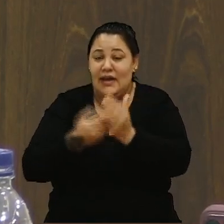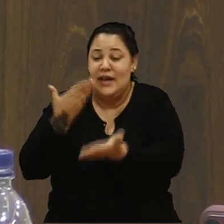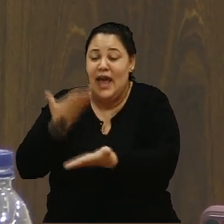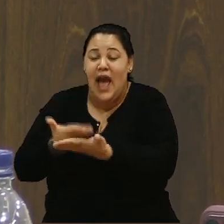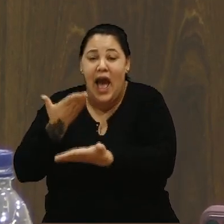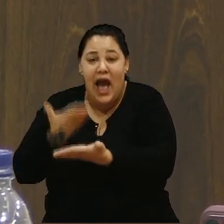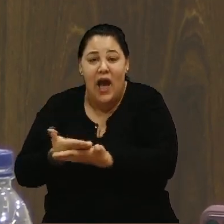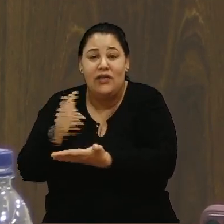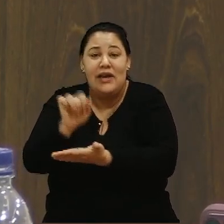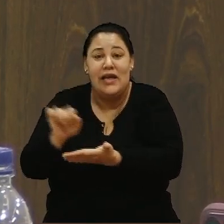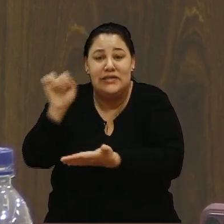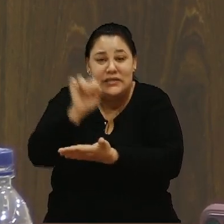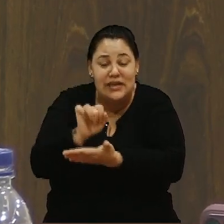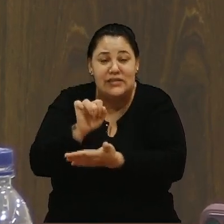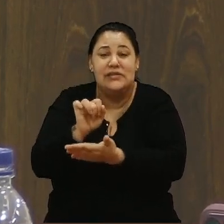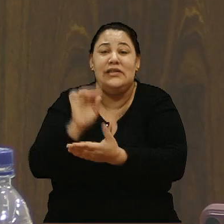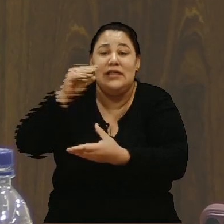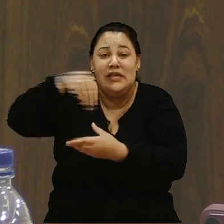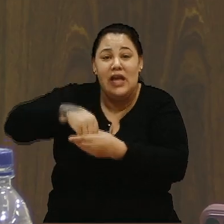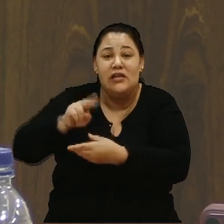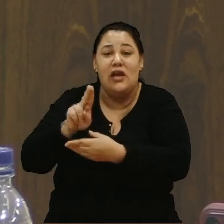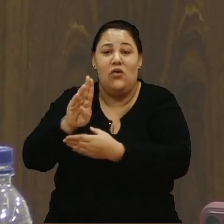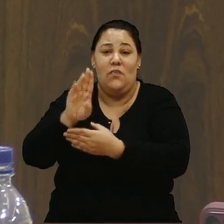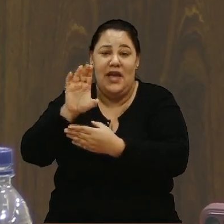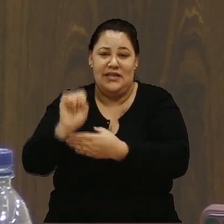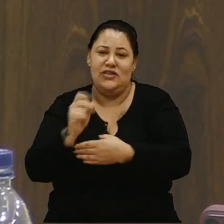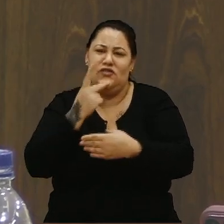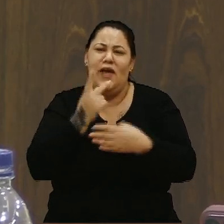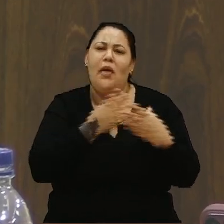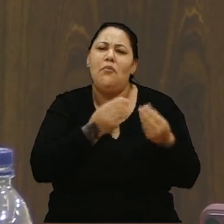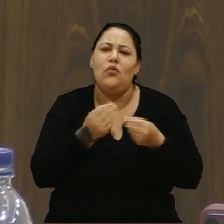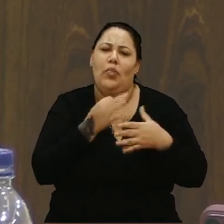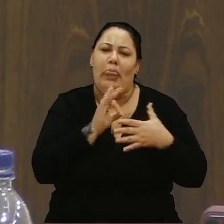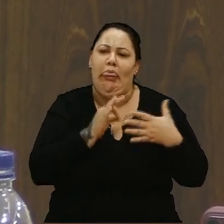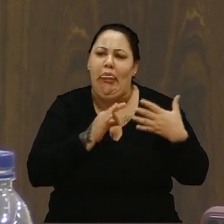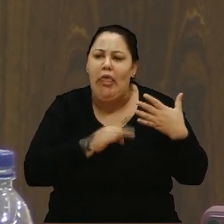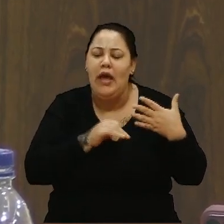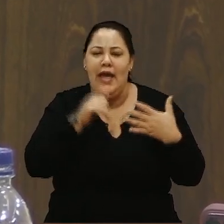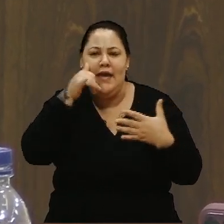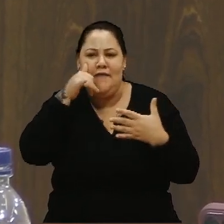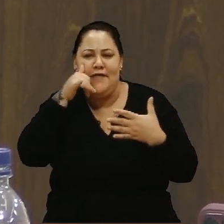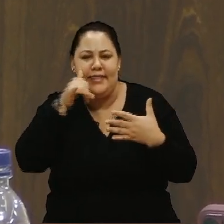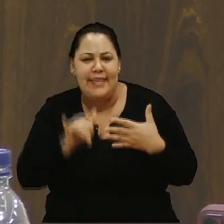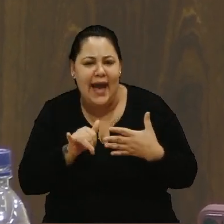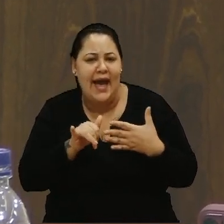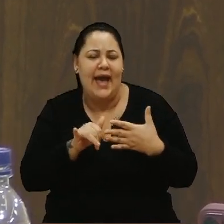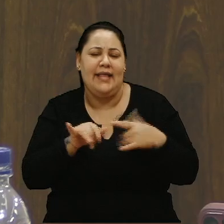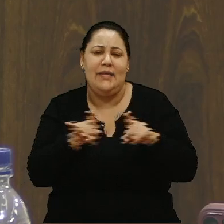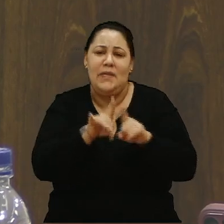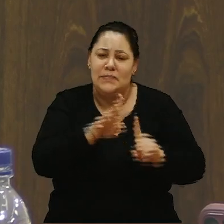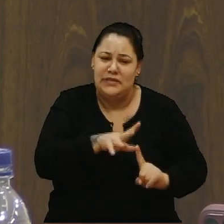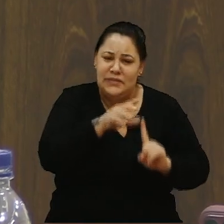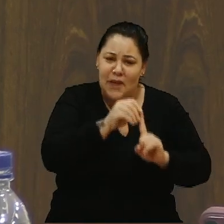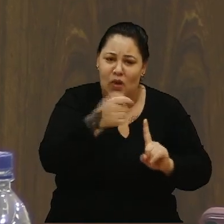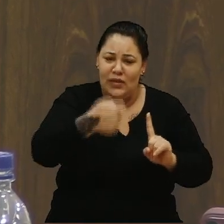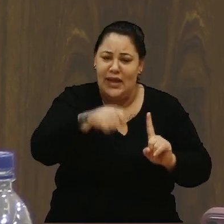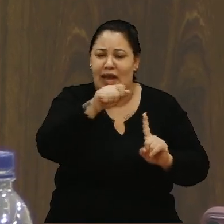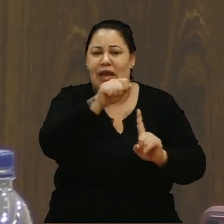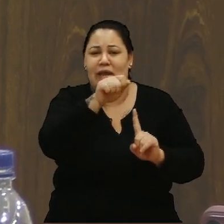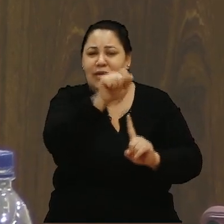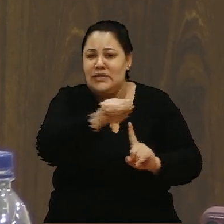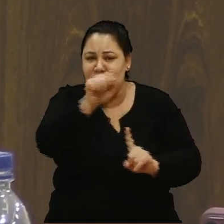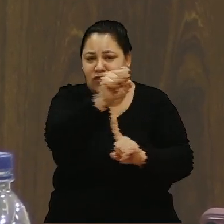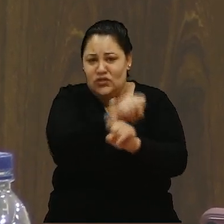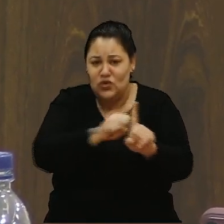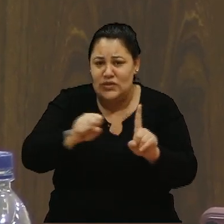na UBS. A gente fala tanto sobre prevenção, sobre porta de entrada, sobre a necessidade de uma assistência social